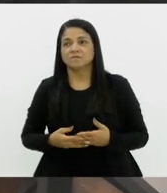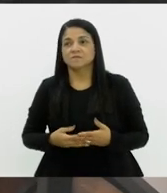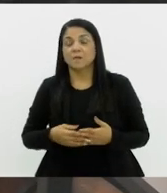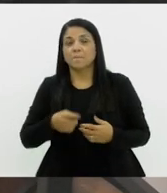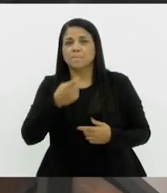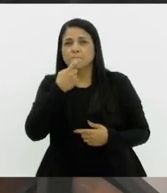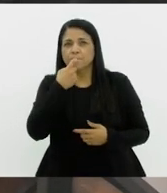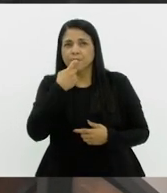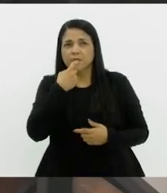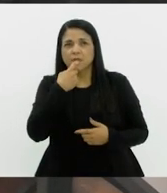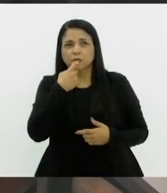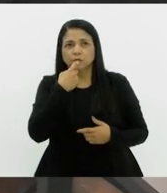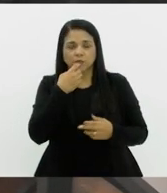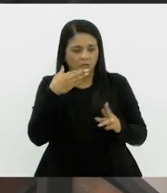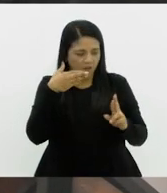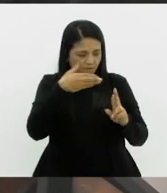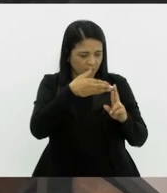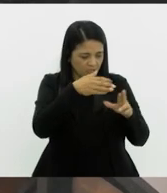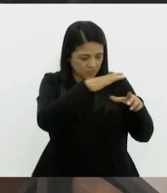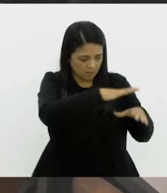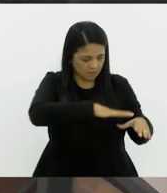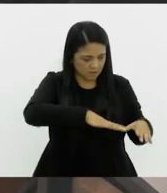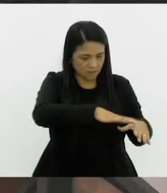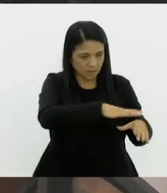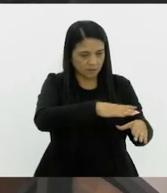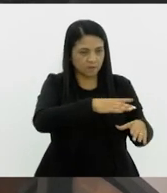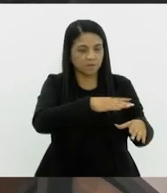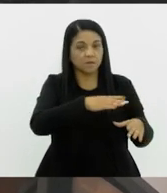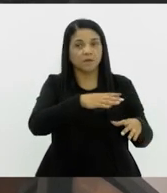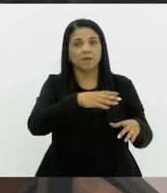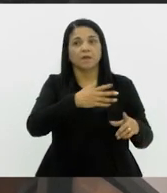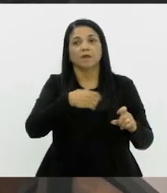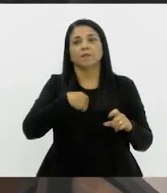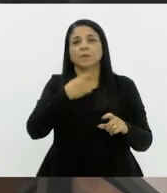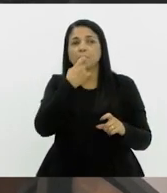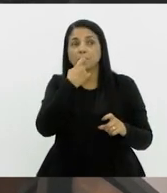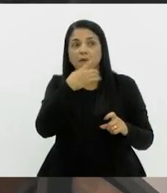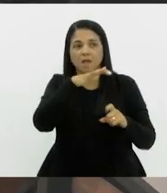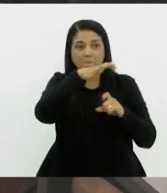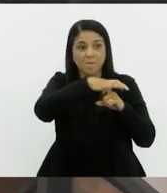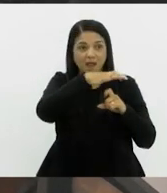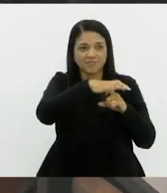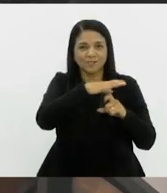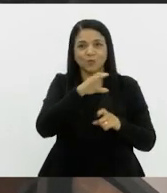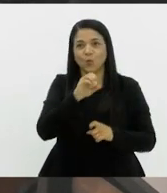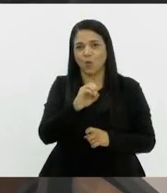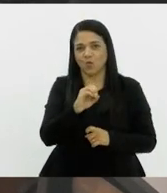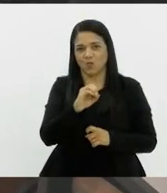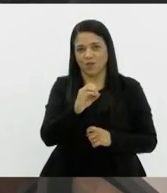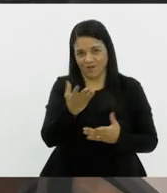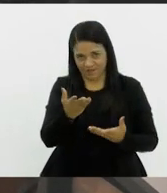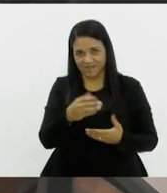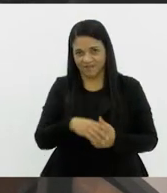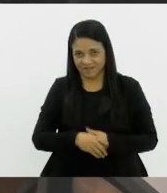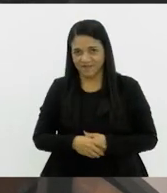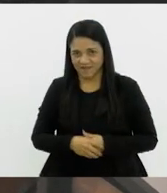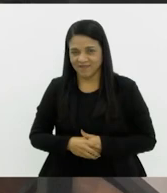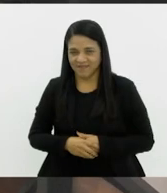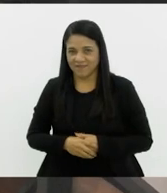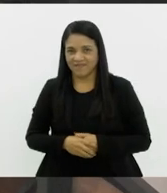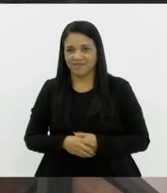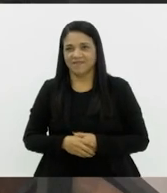próxima da Praça do Ó, por isso que é a posição praça. Tá? Outra coisa que a gente